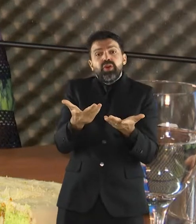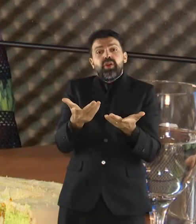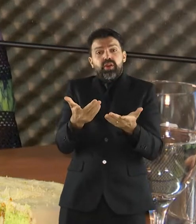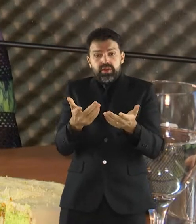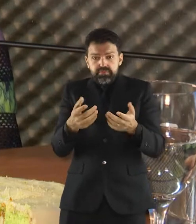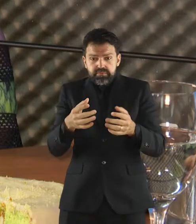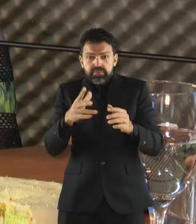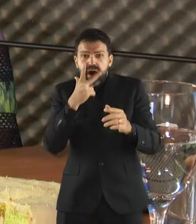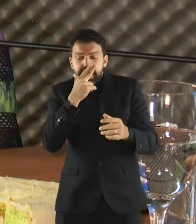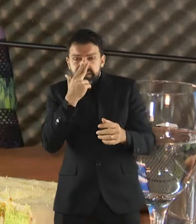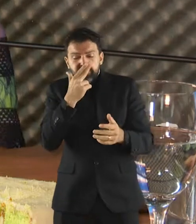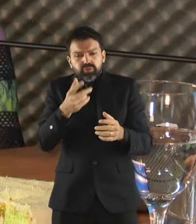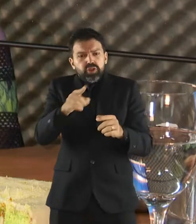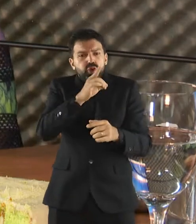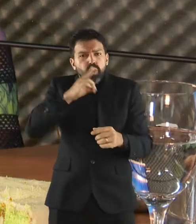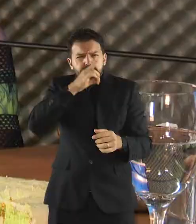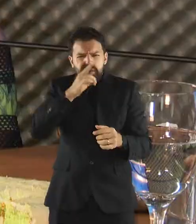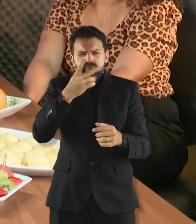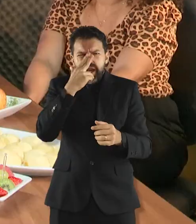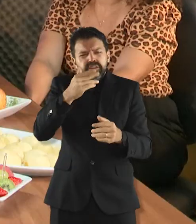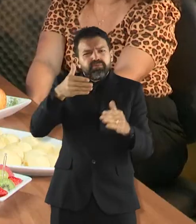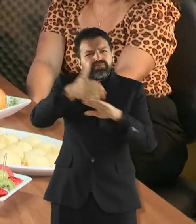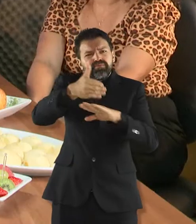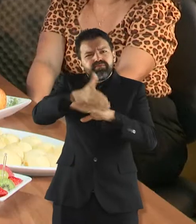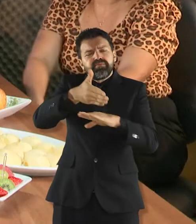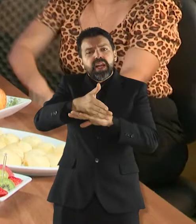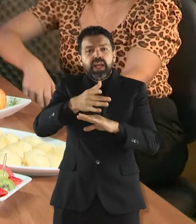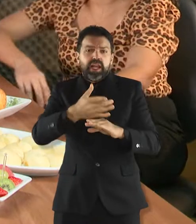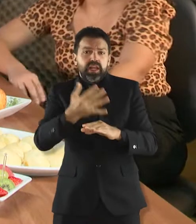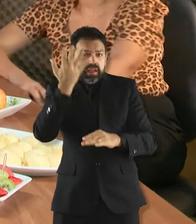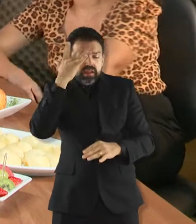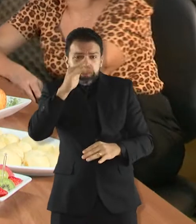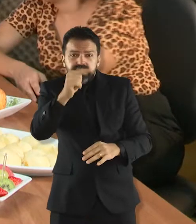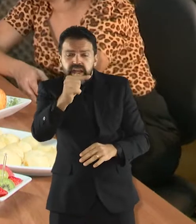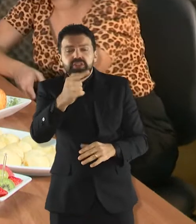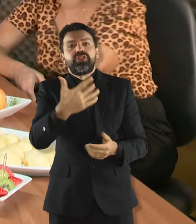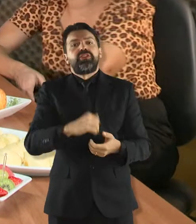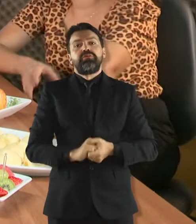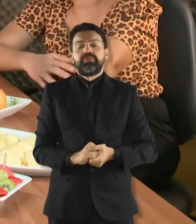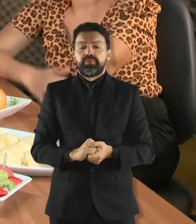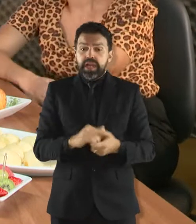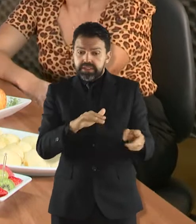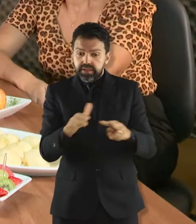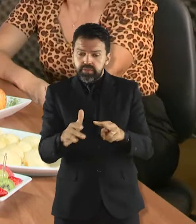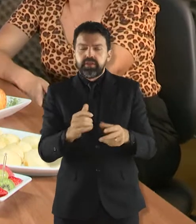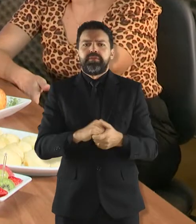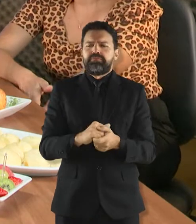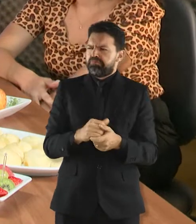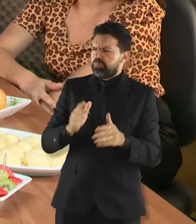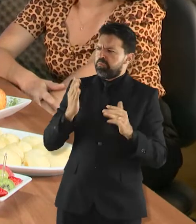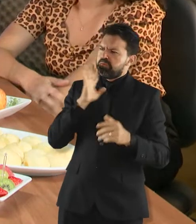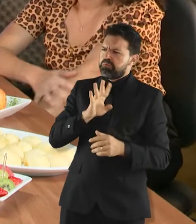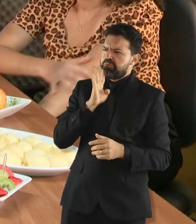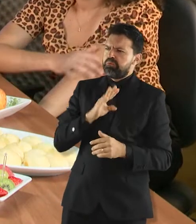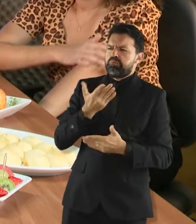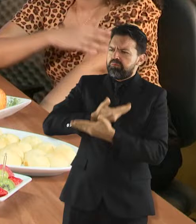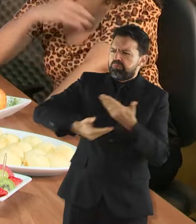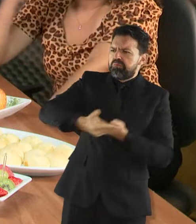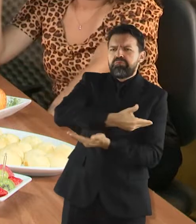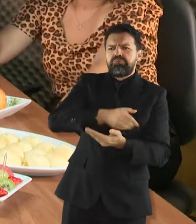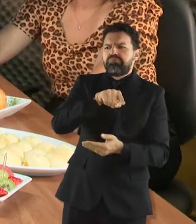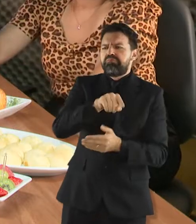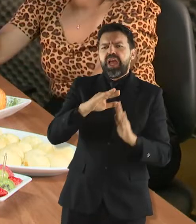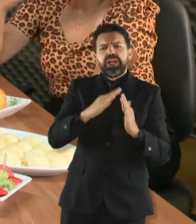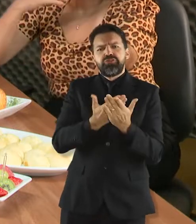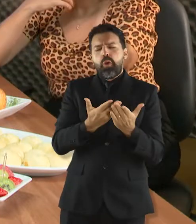praticamente de 7 dias por semana. Nossa, que legal, todo mundo convivendo ali, Isso. né? E você me falou, né, que a